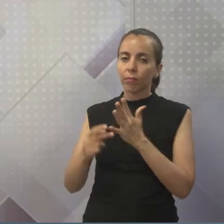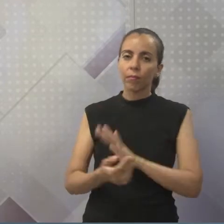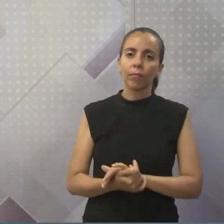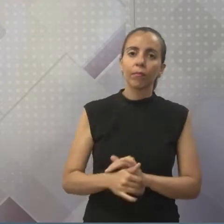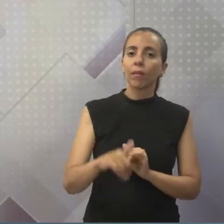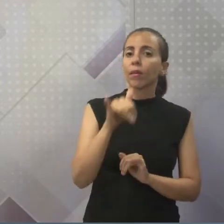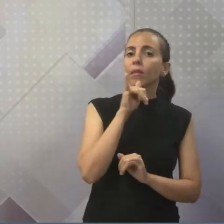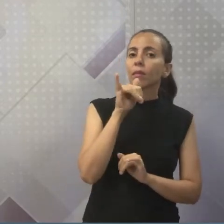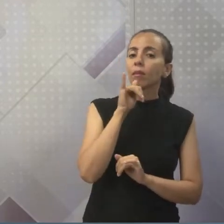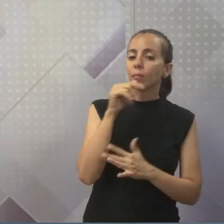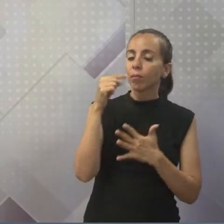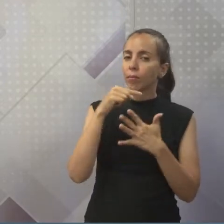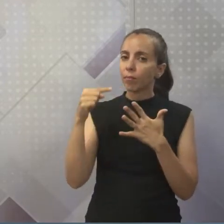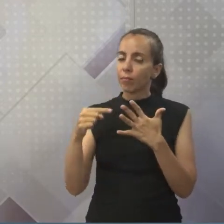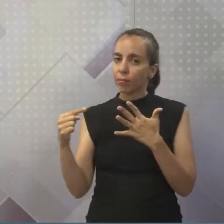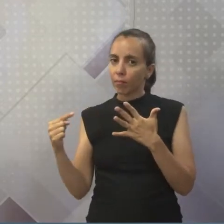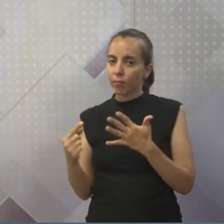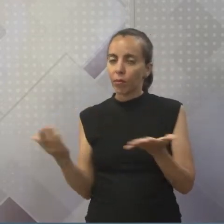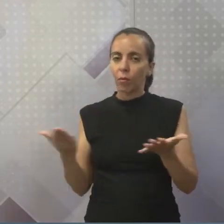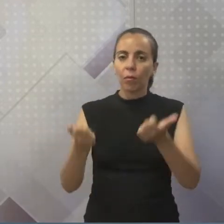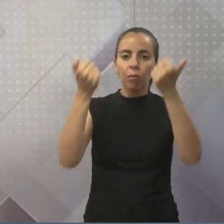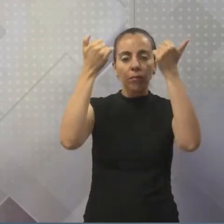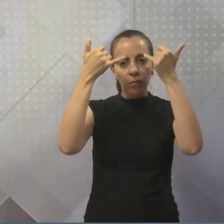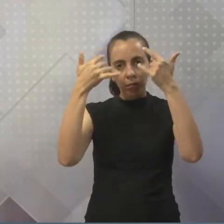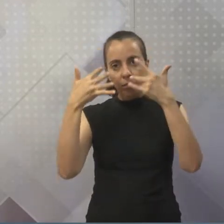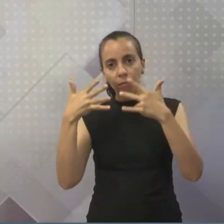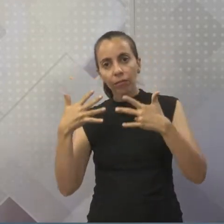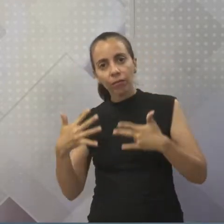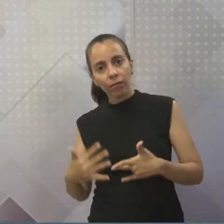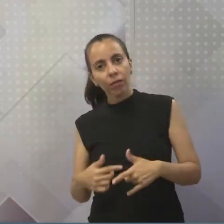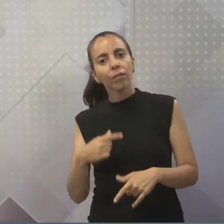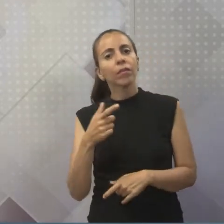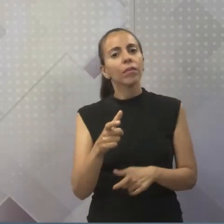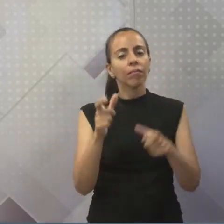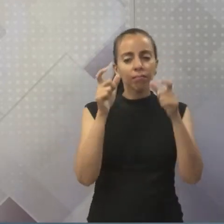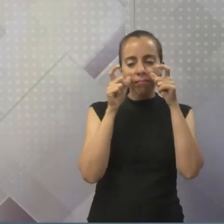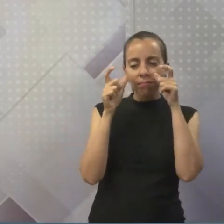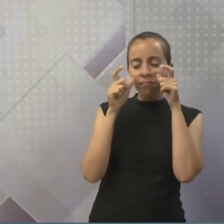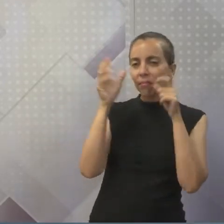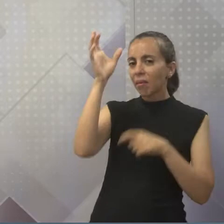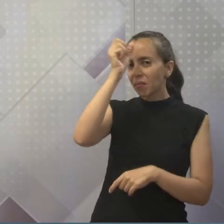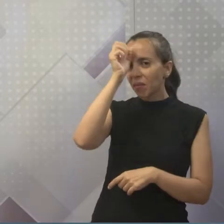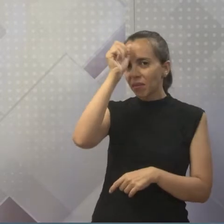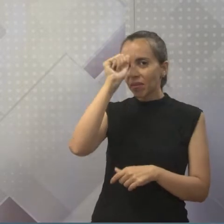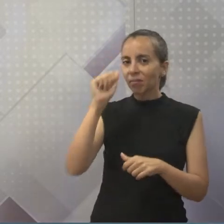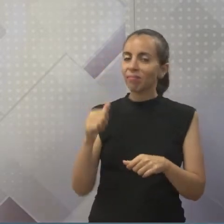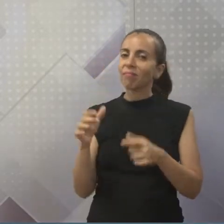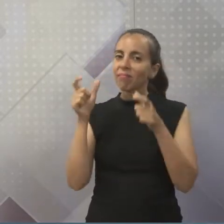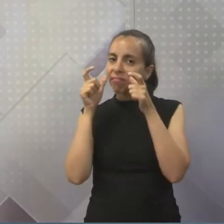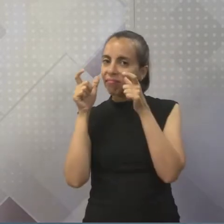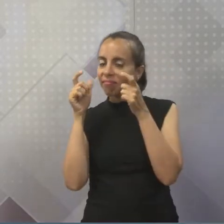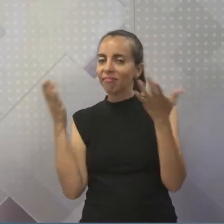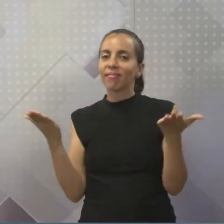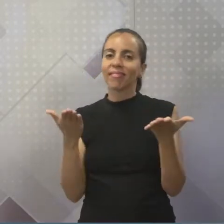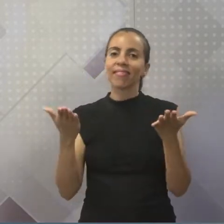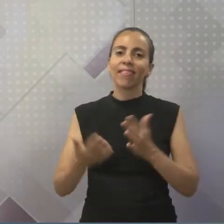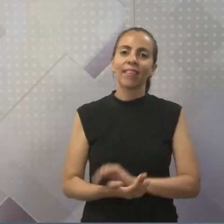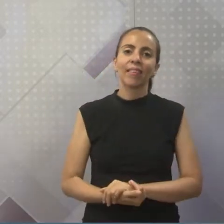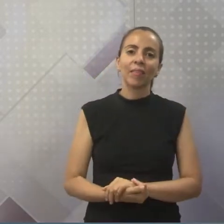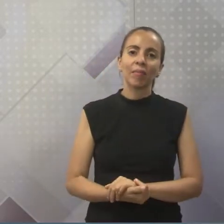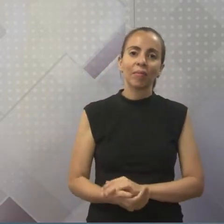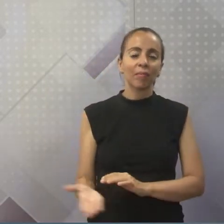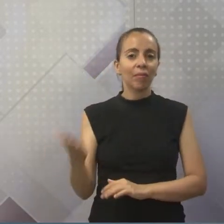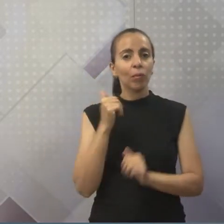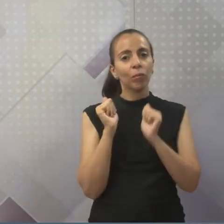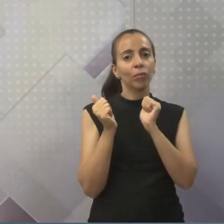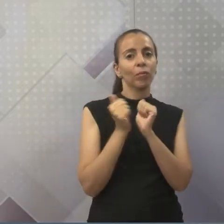o exemplo delas. Logicamente, a gente vai falar um pouquinho e fica ligado, você vai aprender coisas muito interessantes, gente, né? Vem